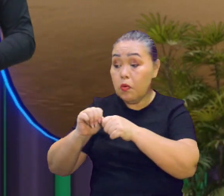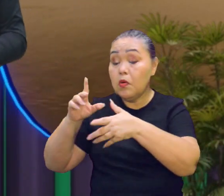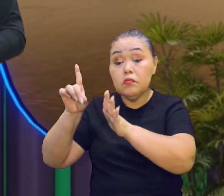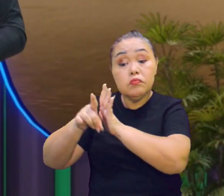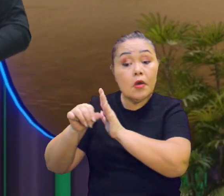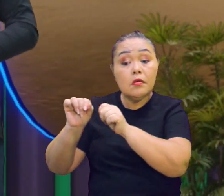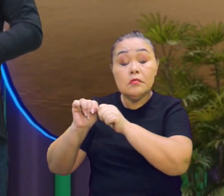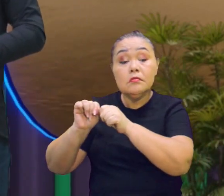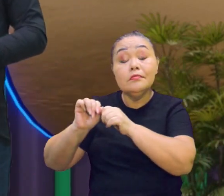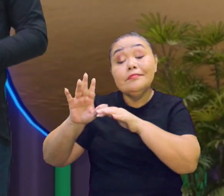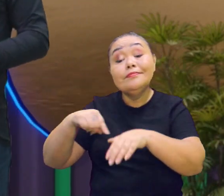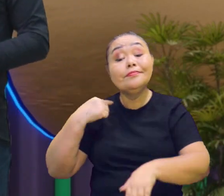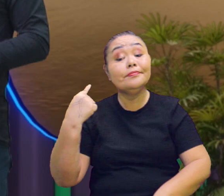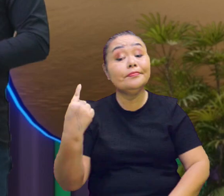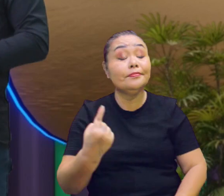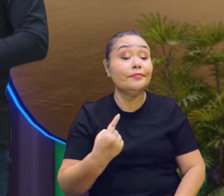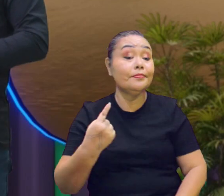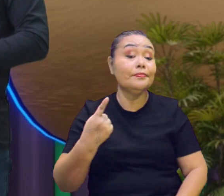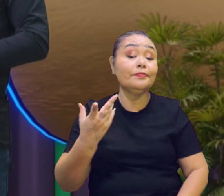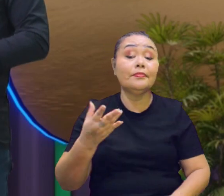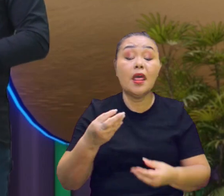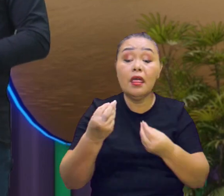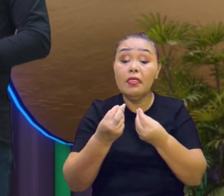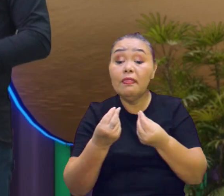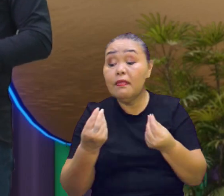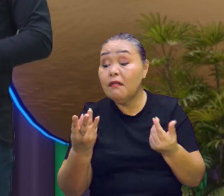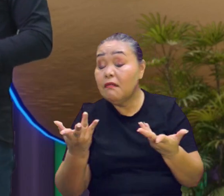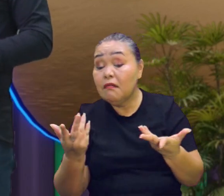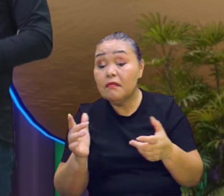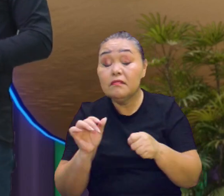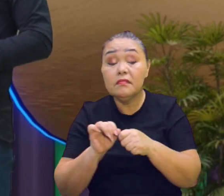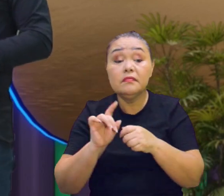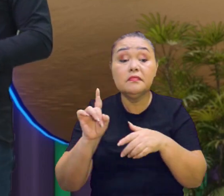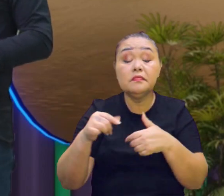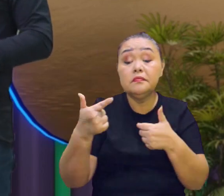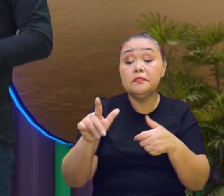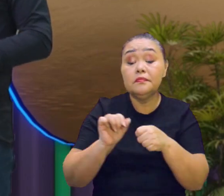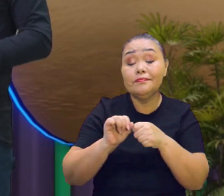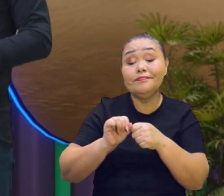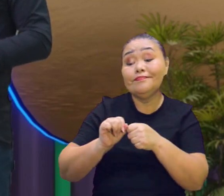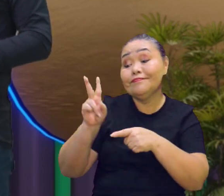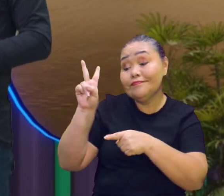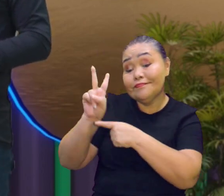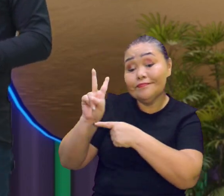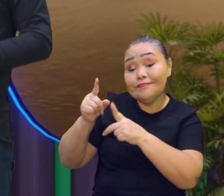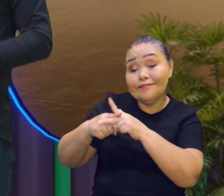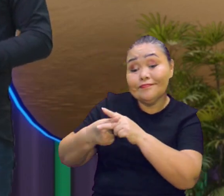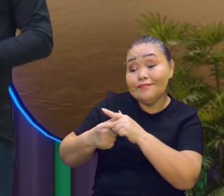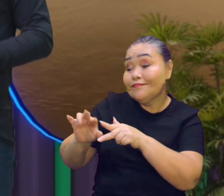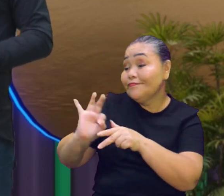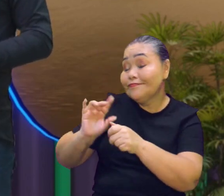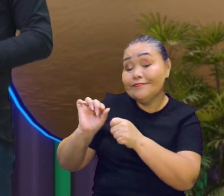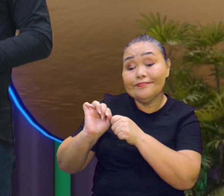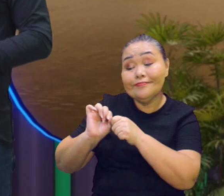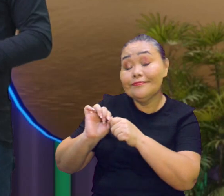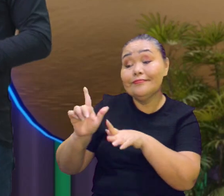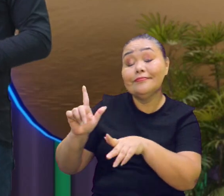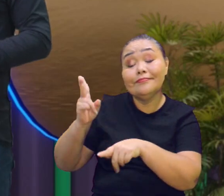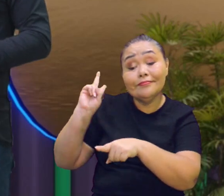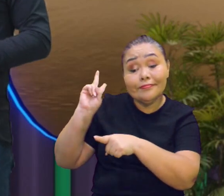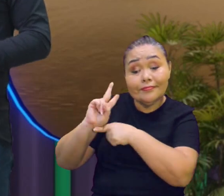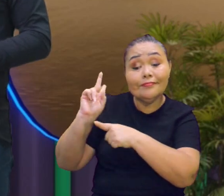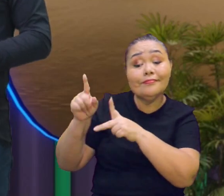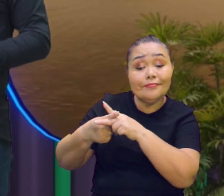rodovias, infelizmente, ainda são rodovias precárias, porque muitas delas não têm manutenção. Né? A questão da